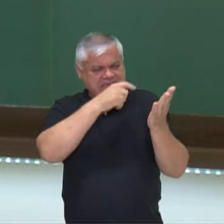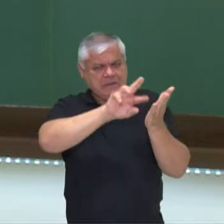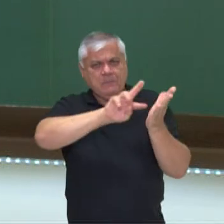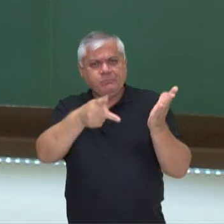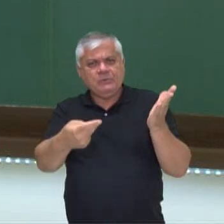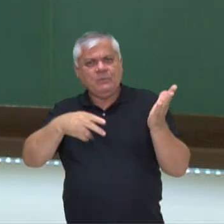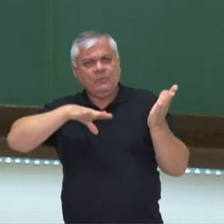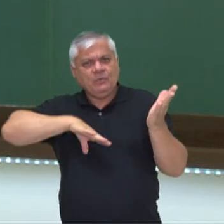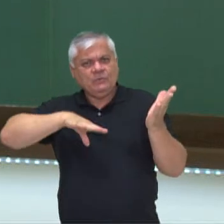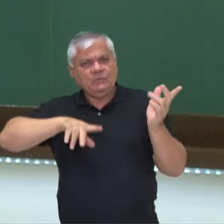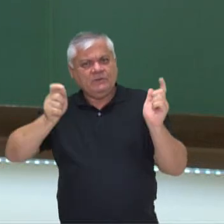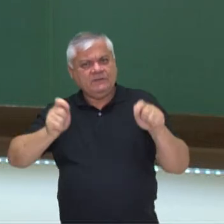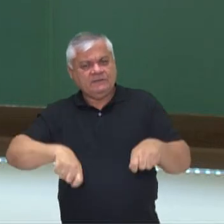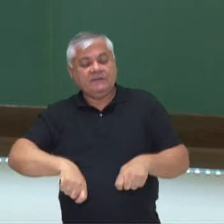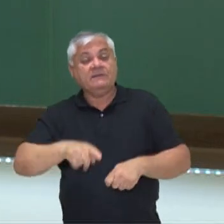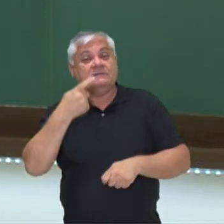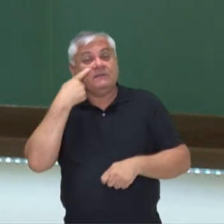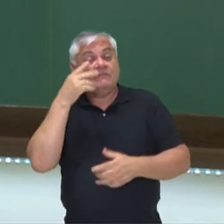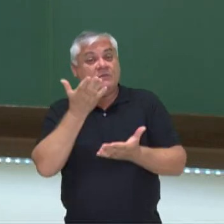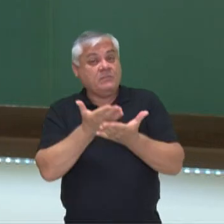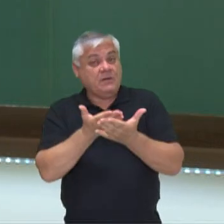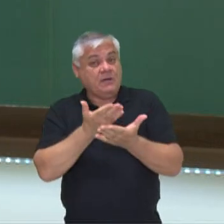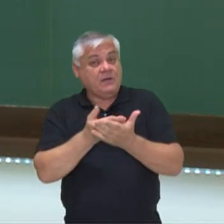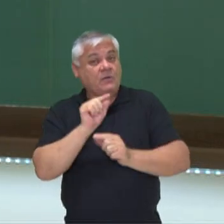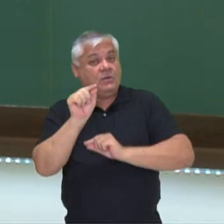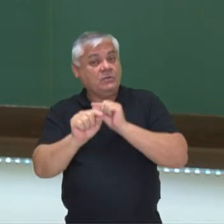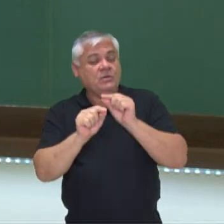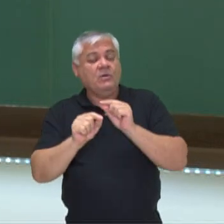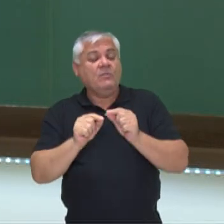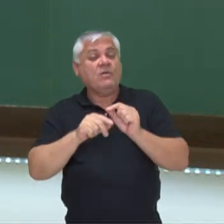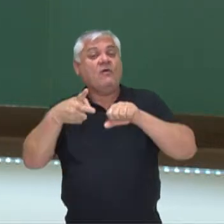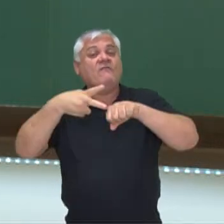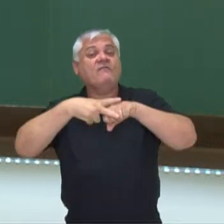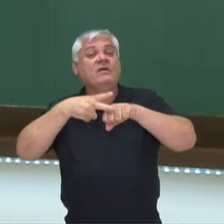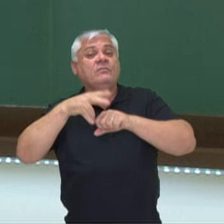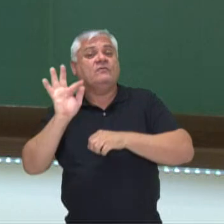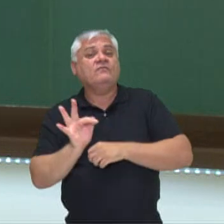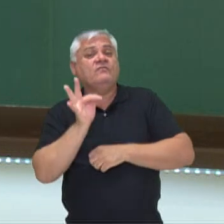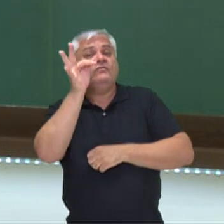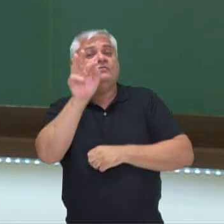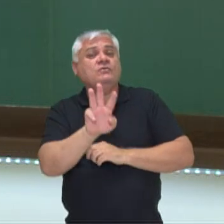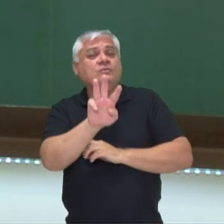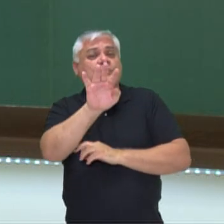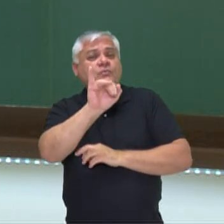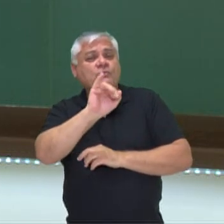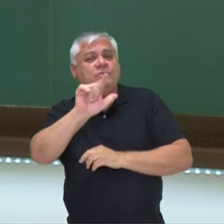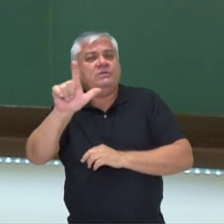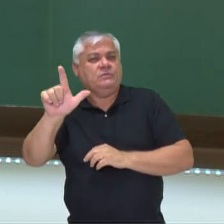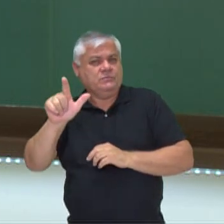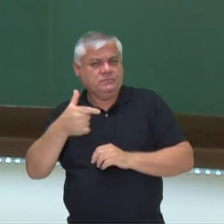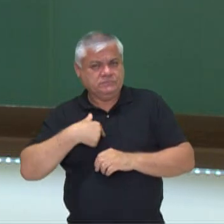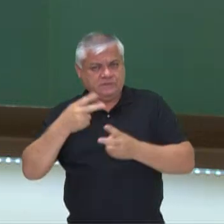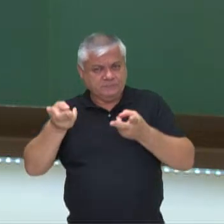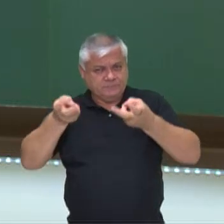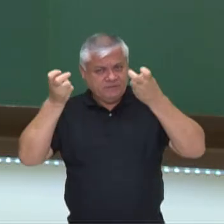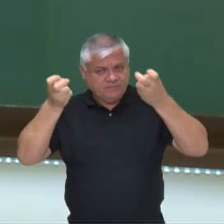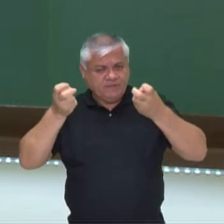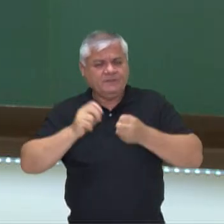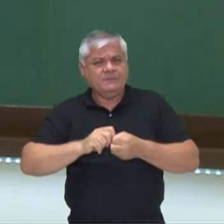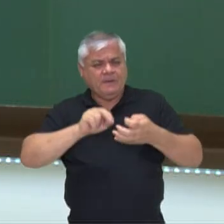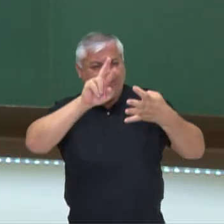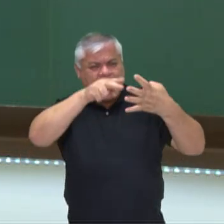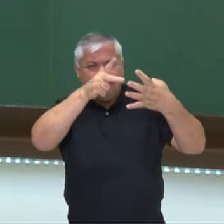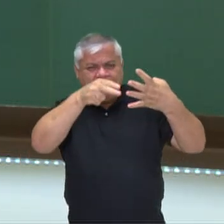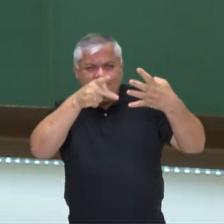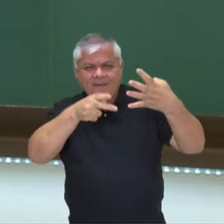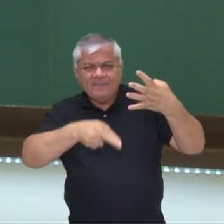disso, nós estamos vendo uma aula sobre a forma verbal de futuro will. Você conseguiu perceber quantas vezes